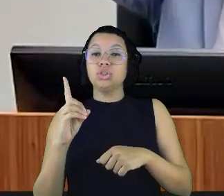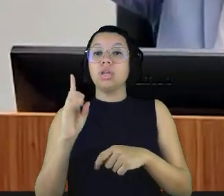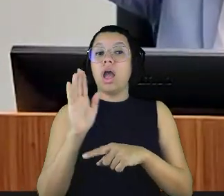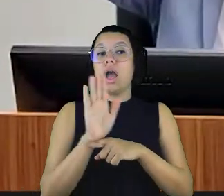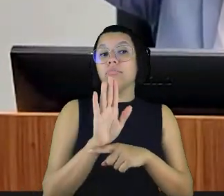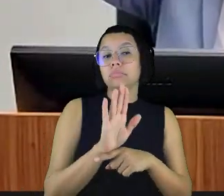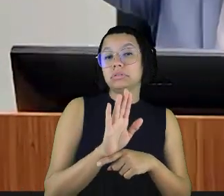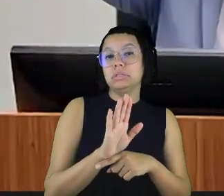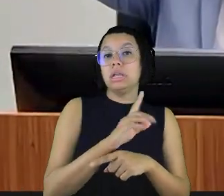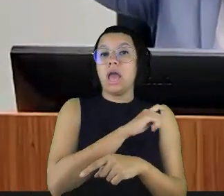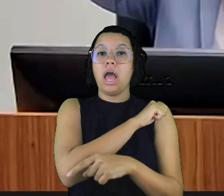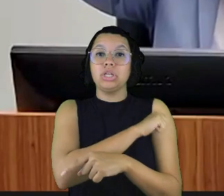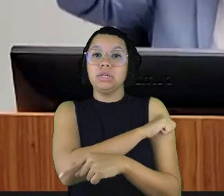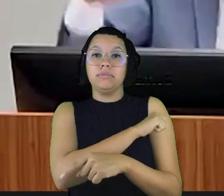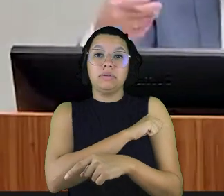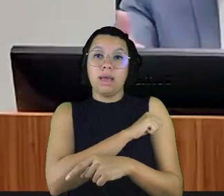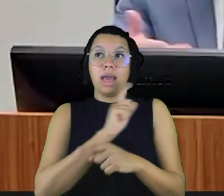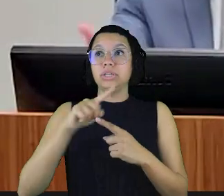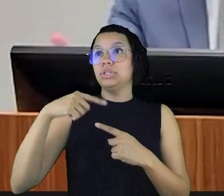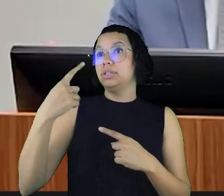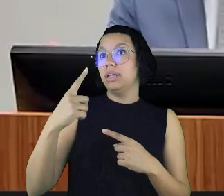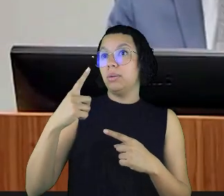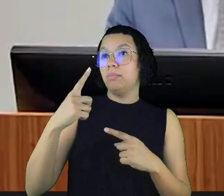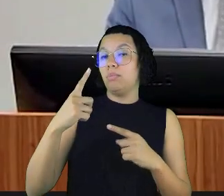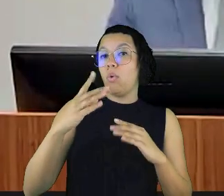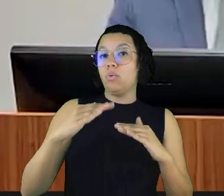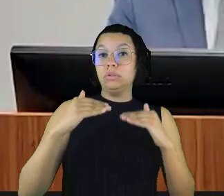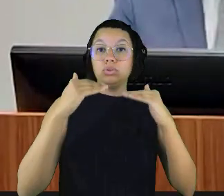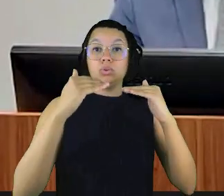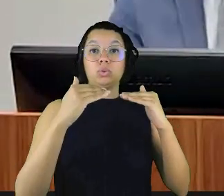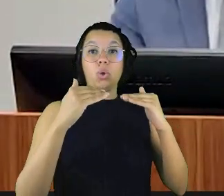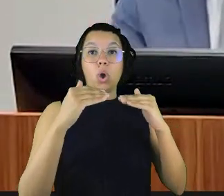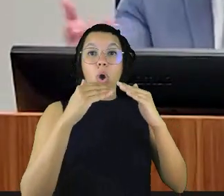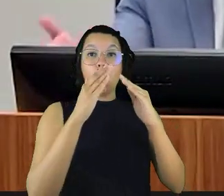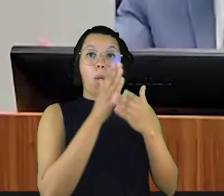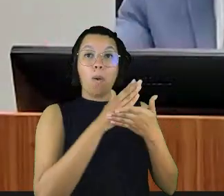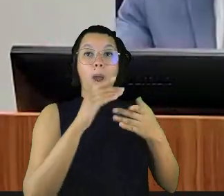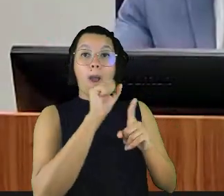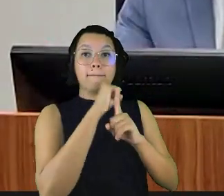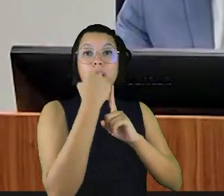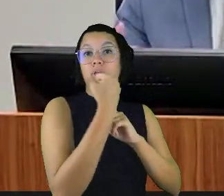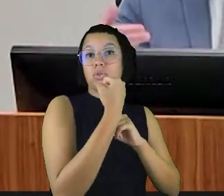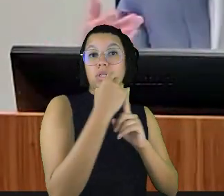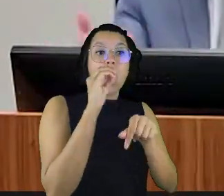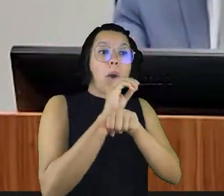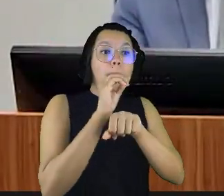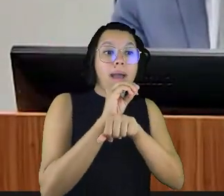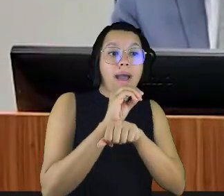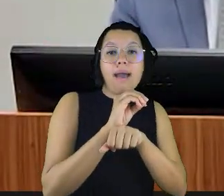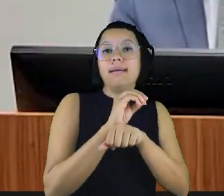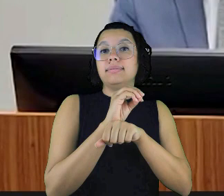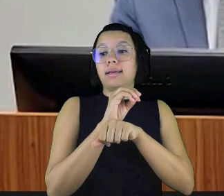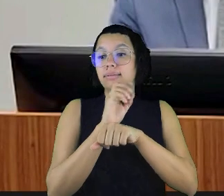sobe para a parte social para tratar das antecipações de garantia, da expedição de CND para as decisões